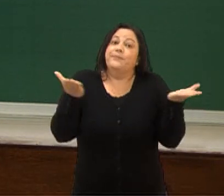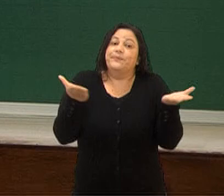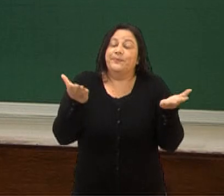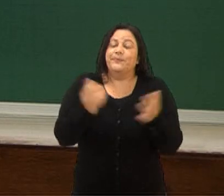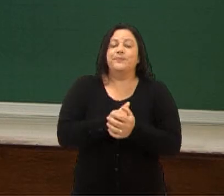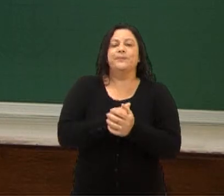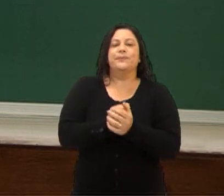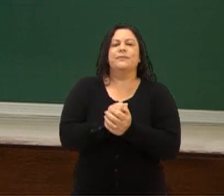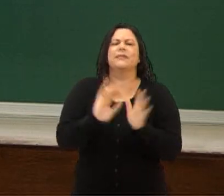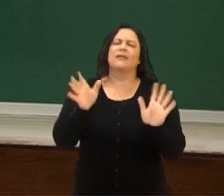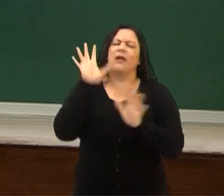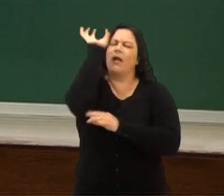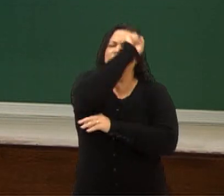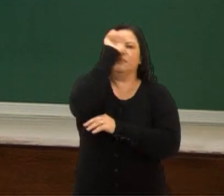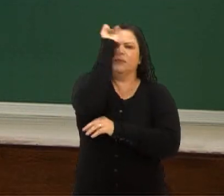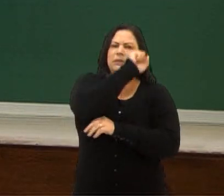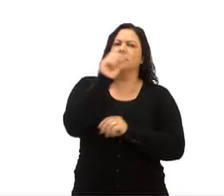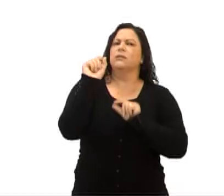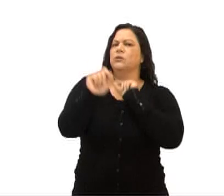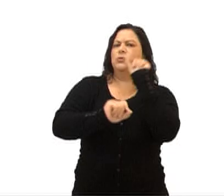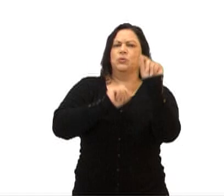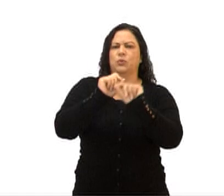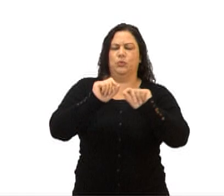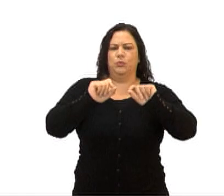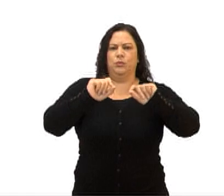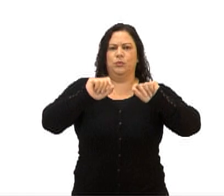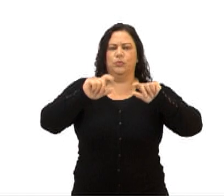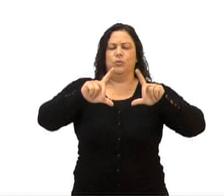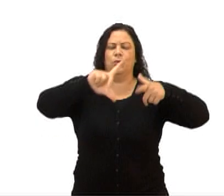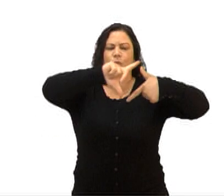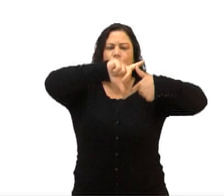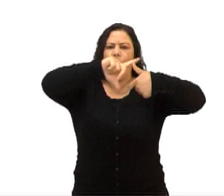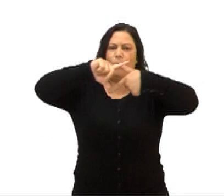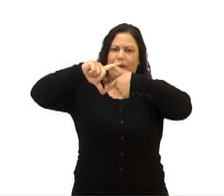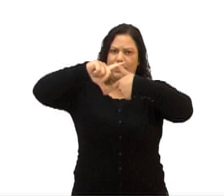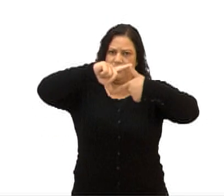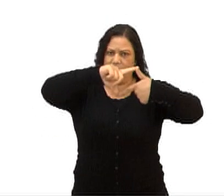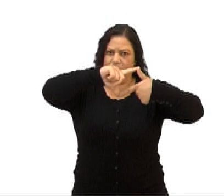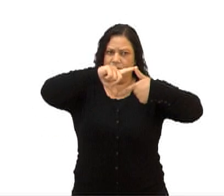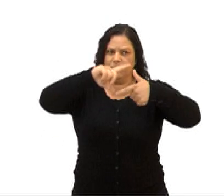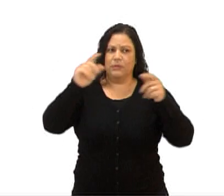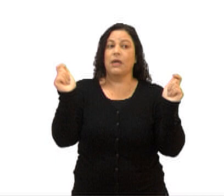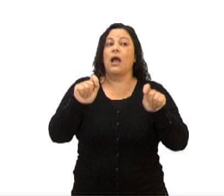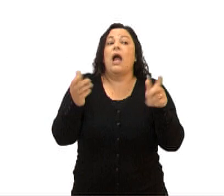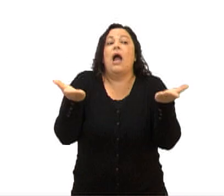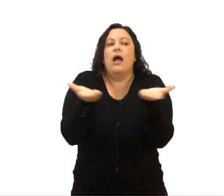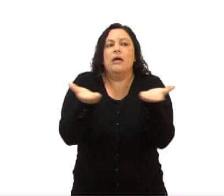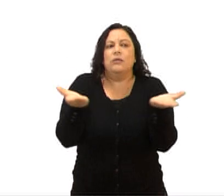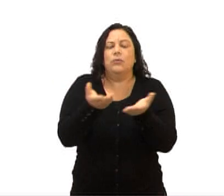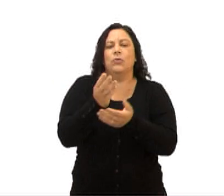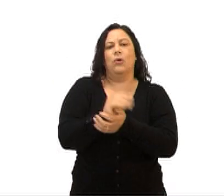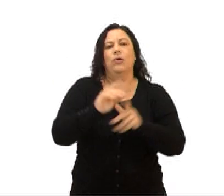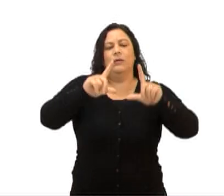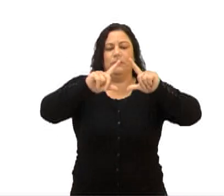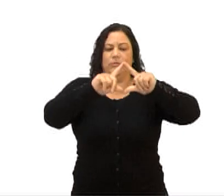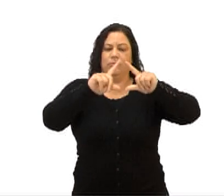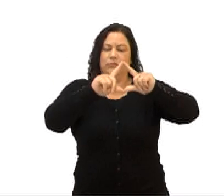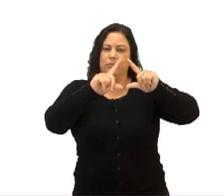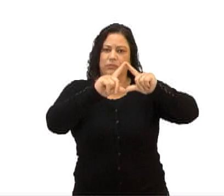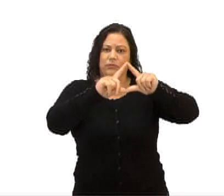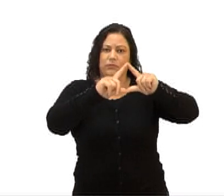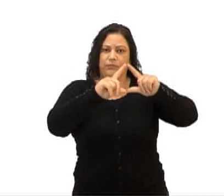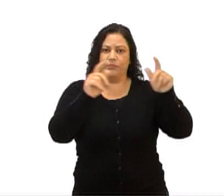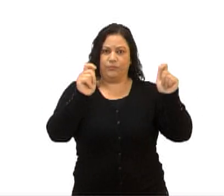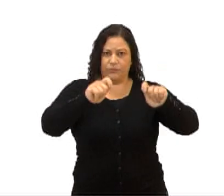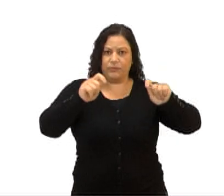vimos o prisma quadrangular e o cubo, hoje nós vamos focar, intensificar no triangular e no hexagonal. Triangular, base